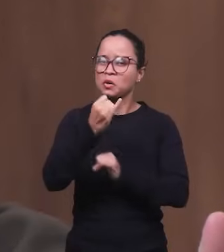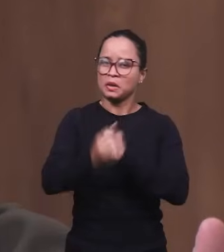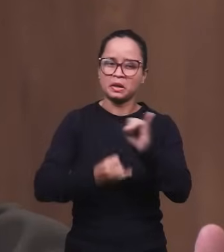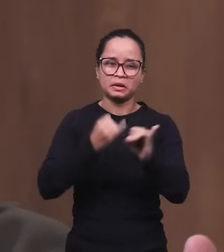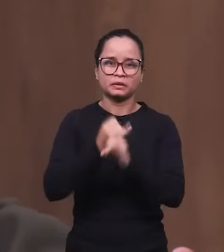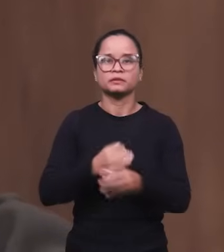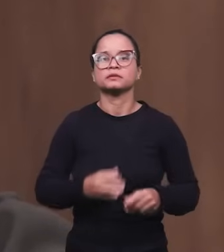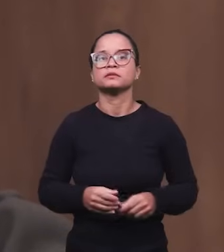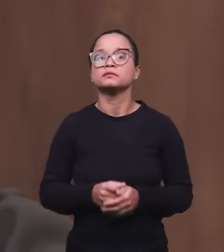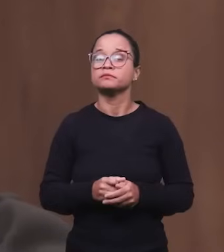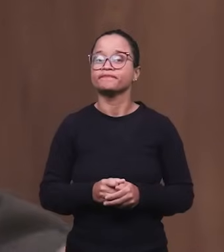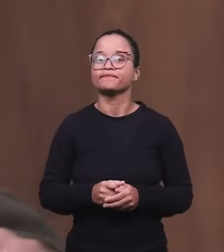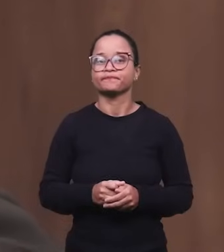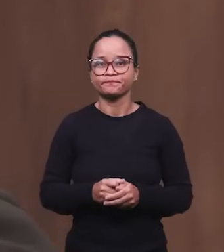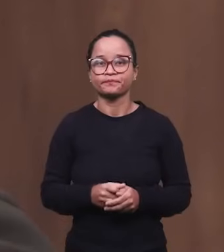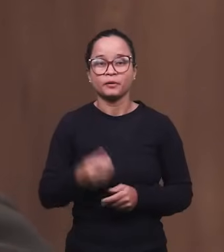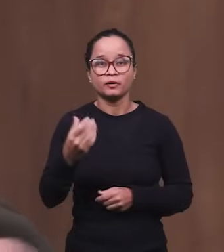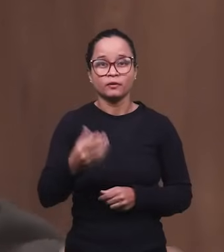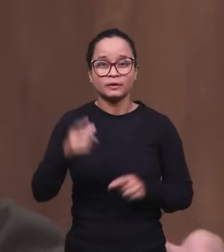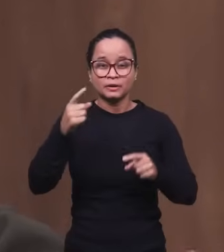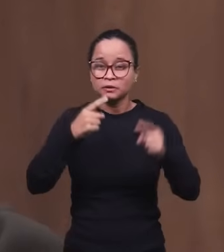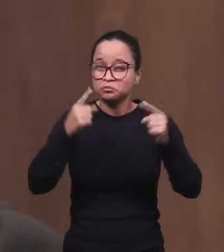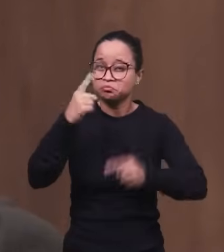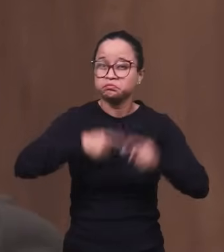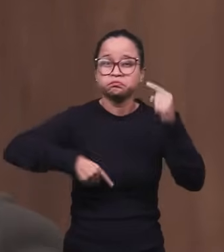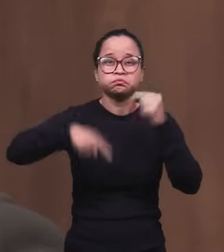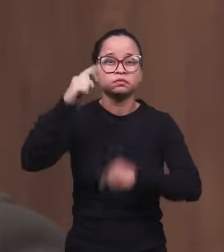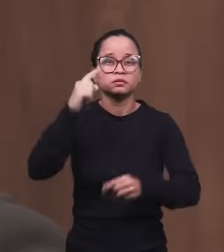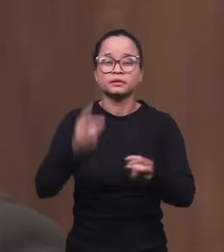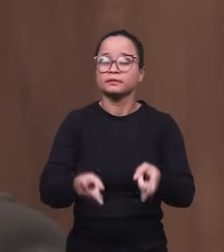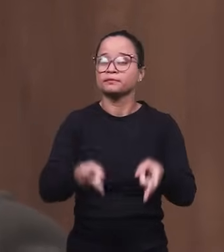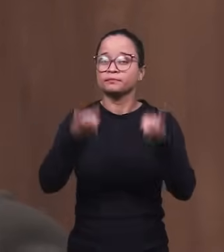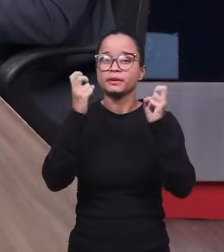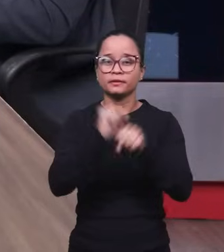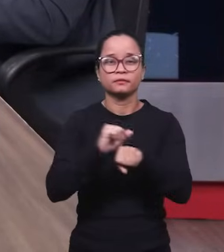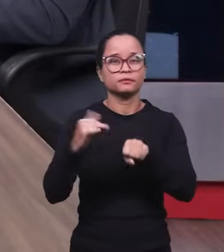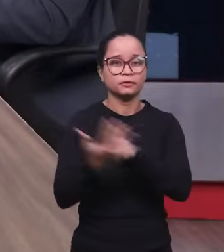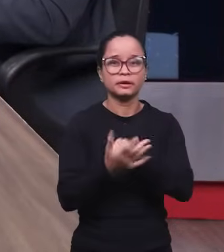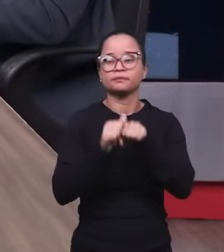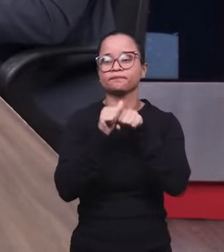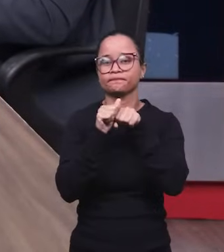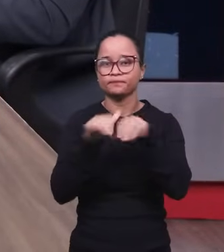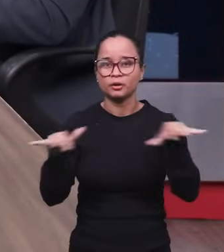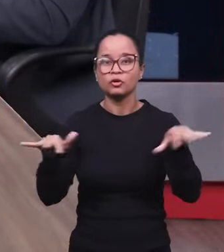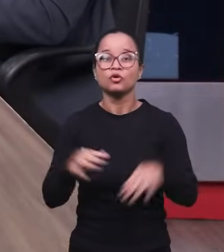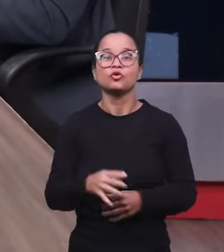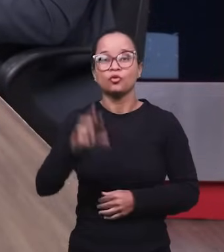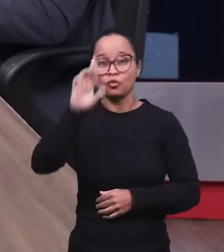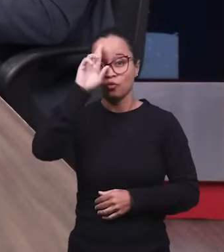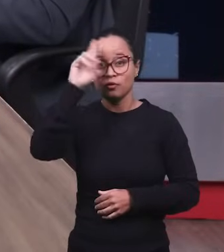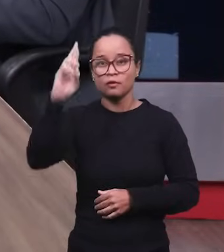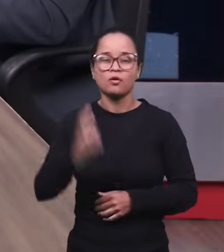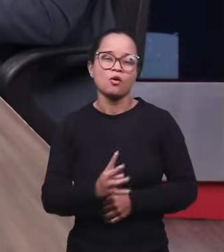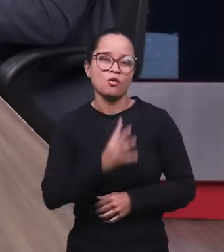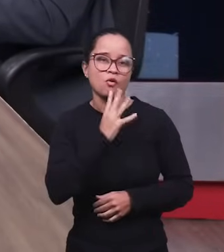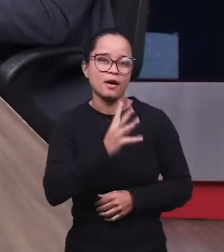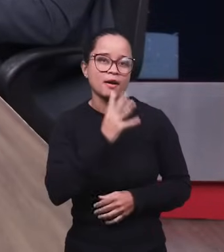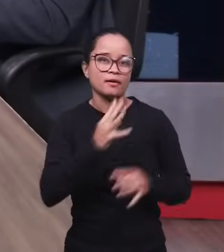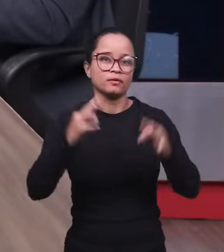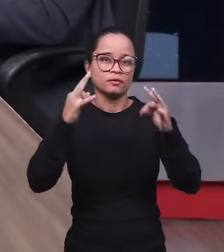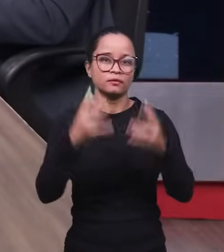aulas online. Isso deu um salto muito grande e notável na pandemia. E como o Senhor ele é conhecedor de todas as